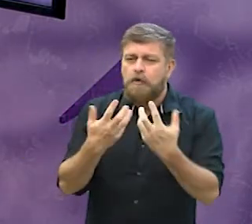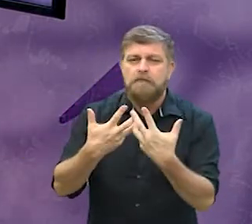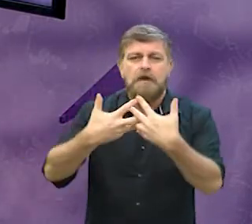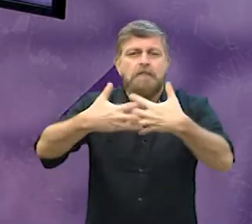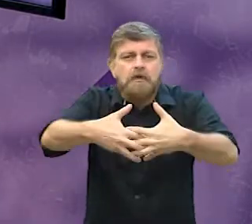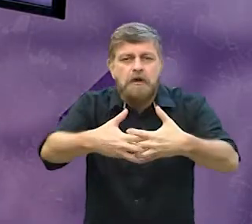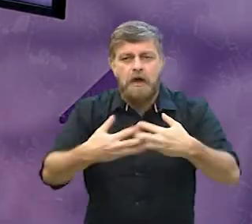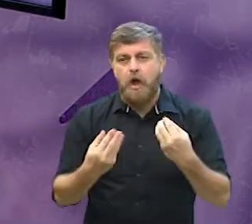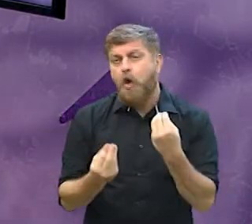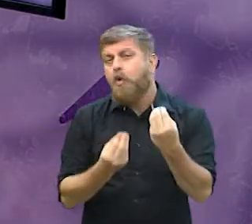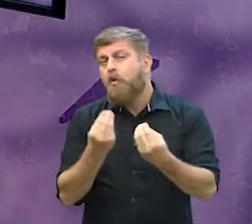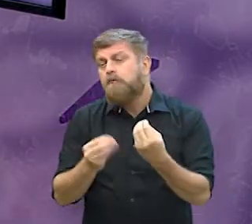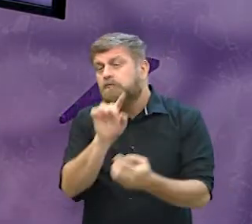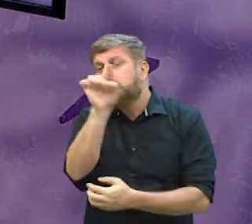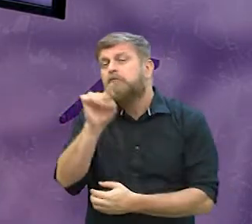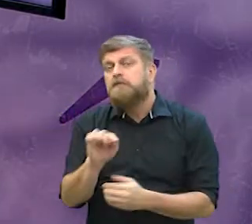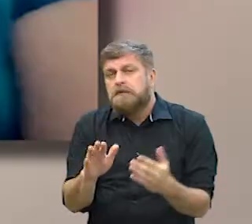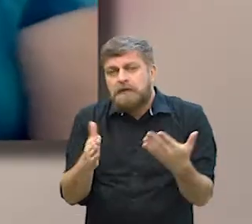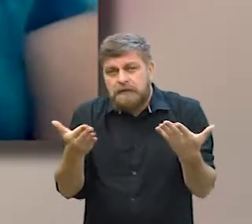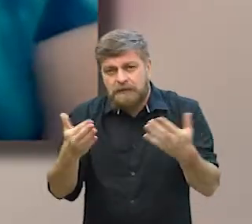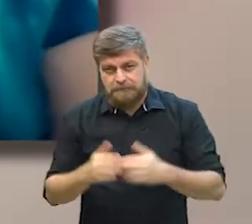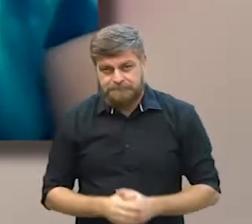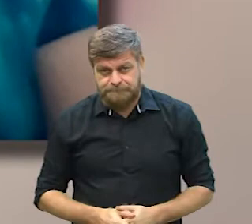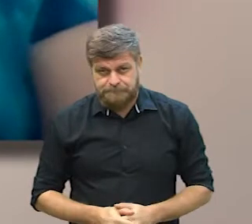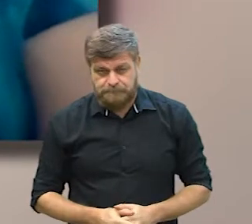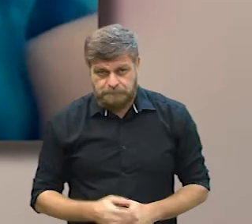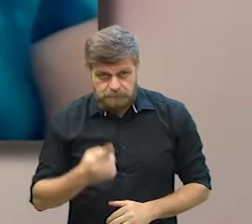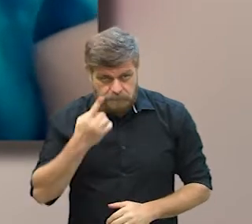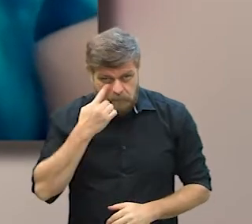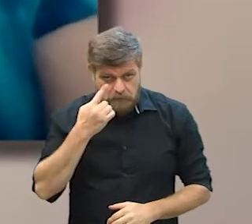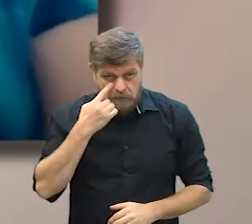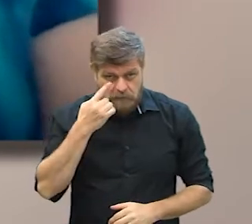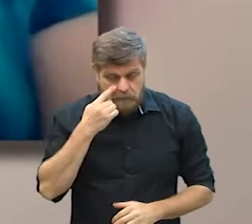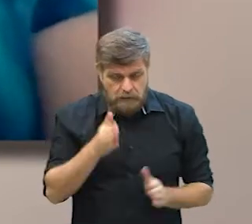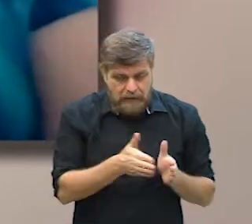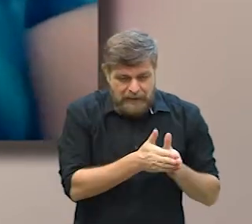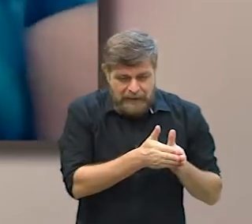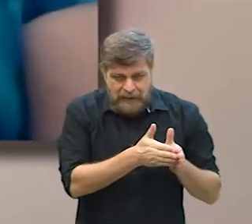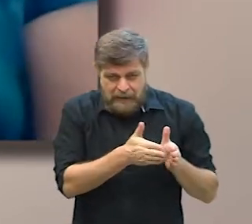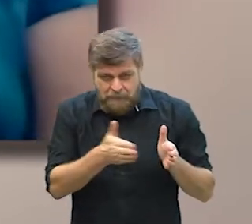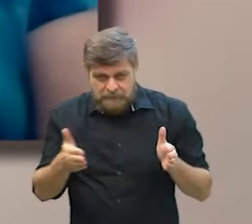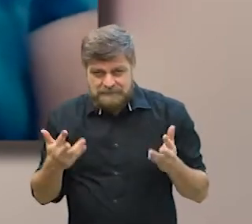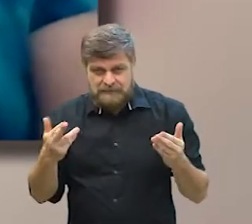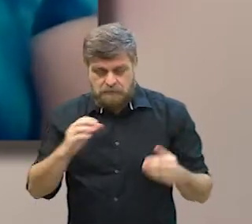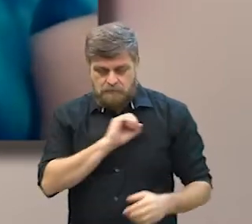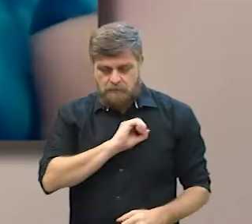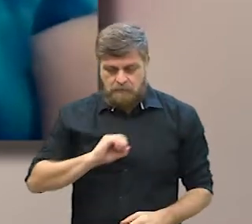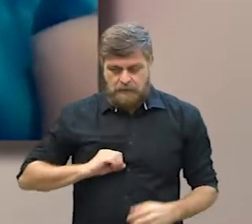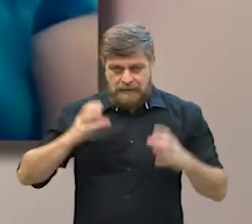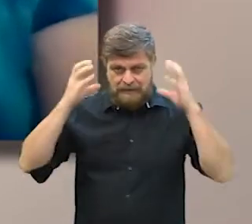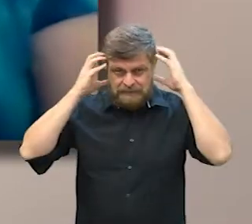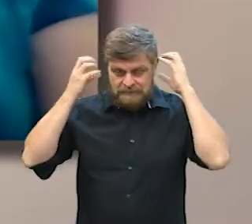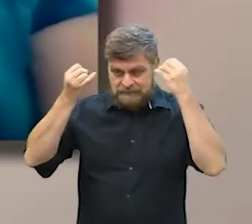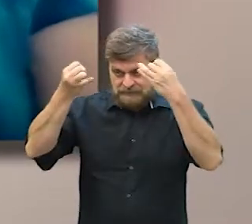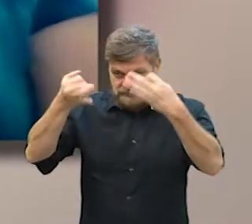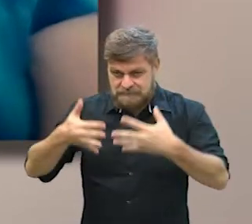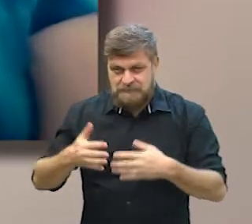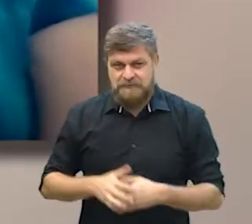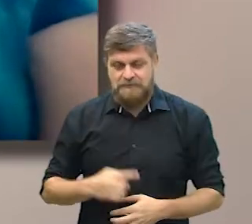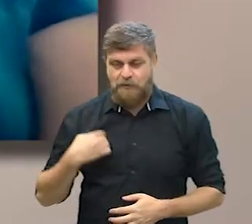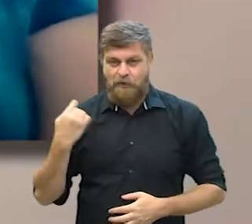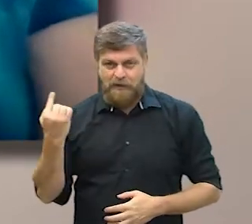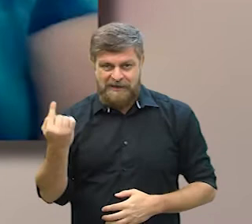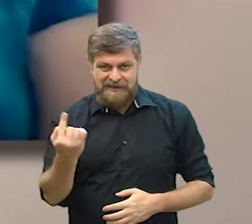físico ou não? Como que é? Então, olha, esse processo, como a Sandra falou, nem sempre ele vem